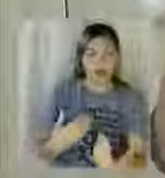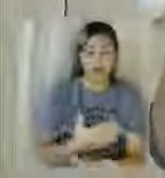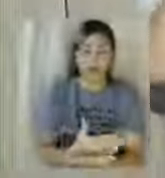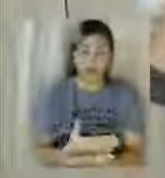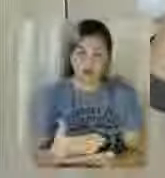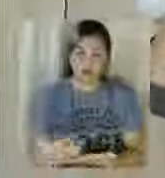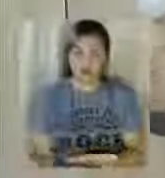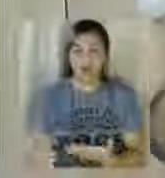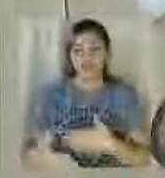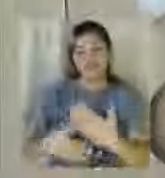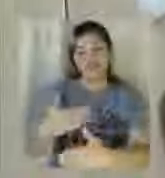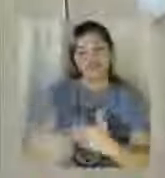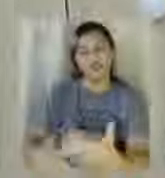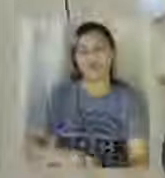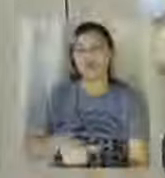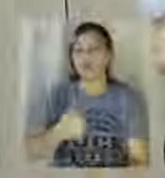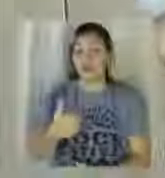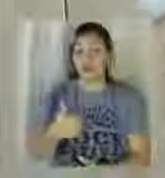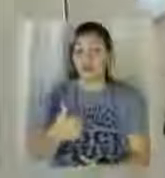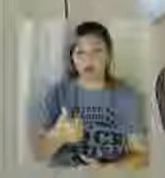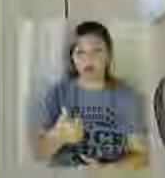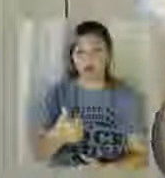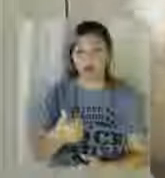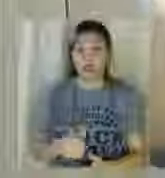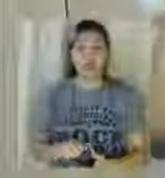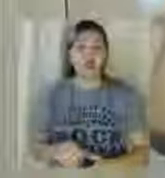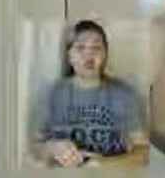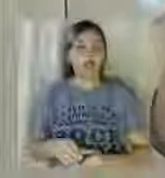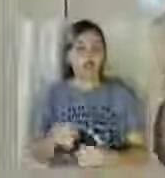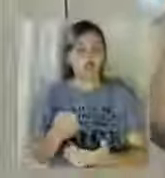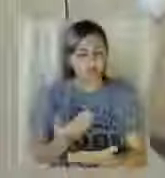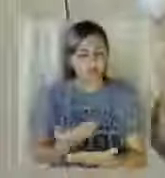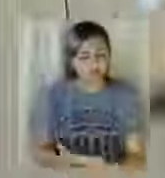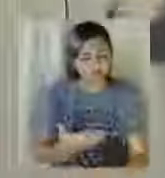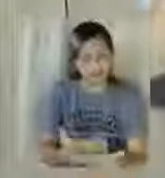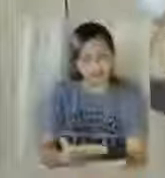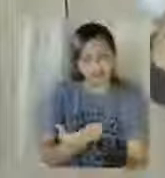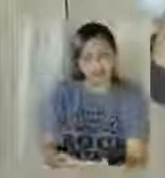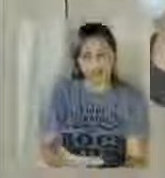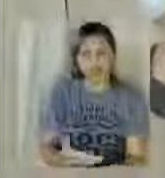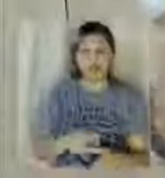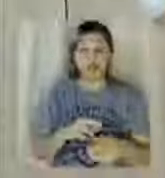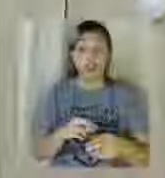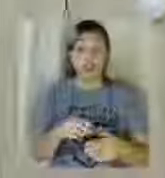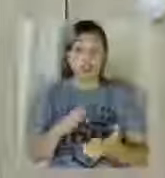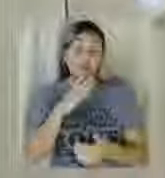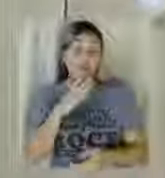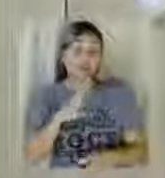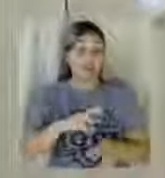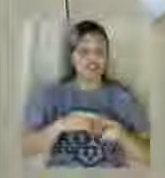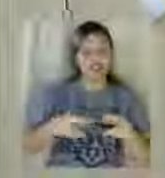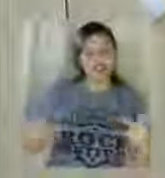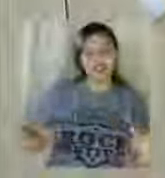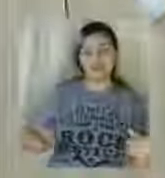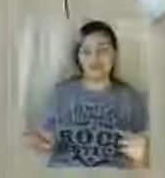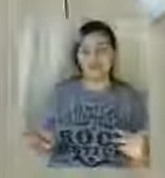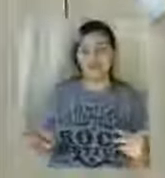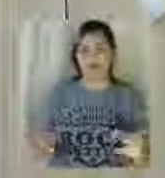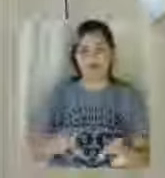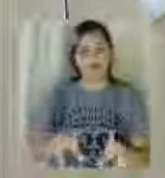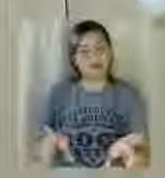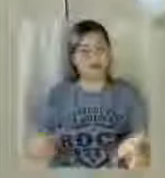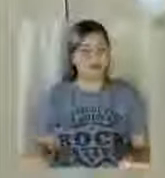me desenvolver melhor, tive a oportunidade de me esforçar e de conhecer muitas coisas para ter um futuro melhor.